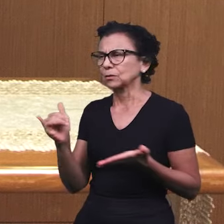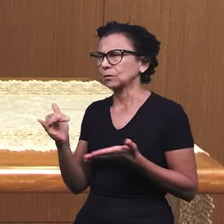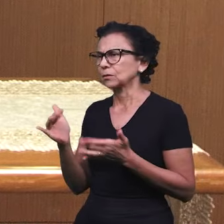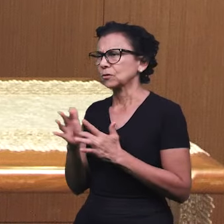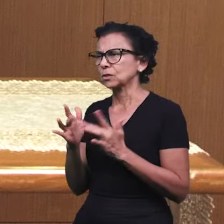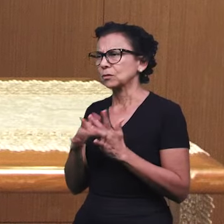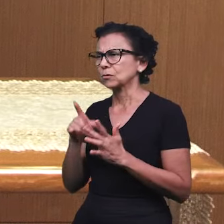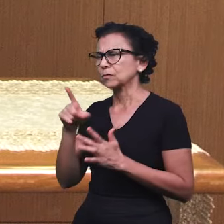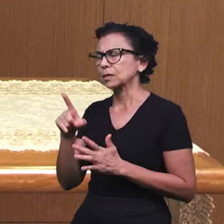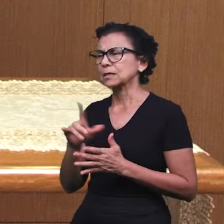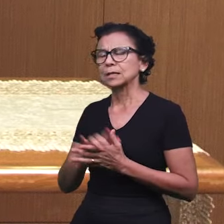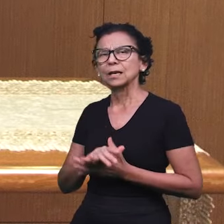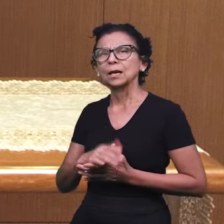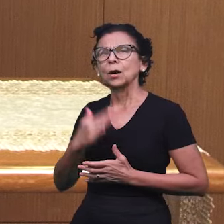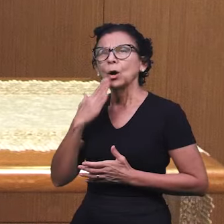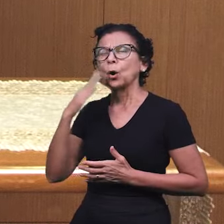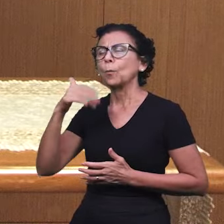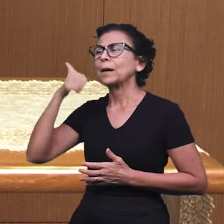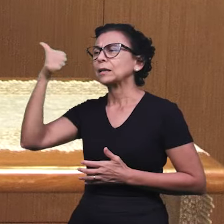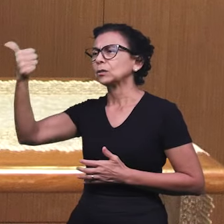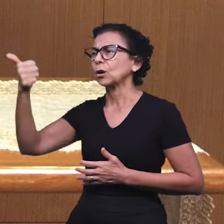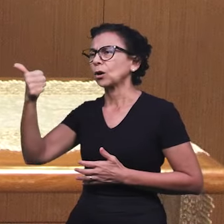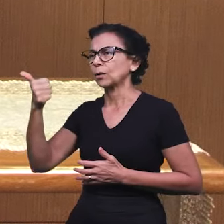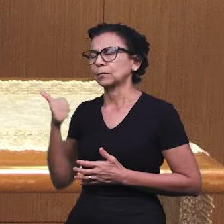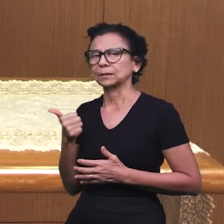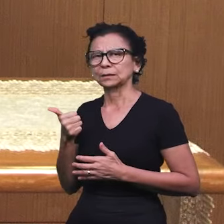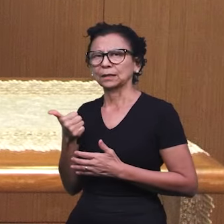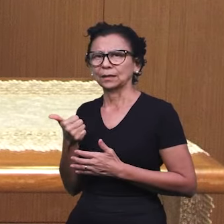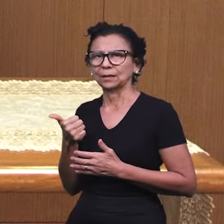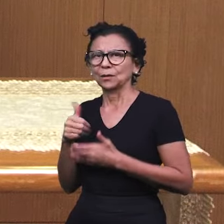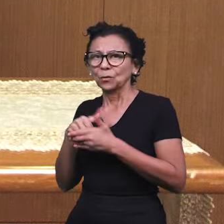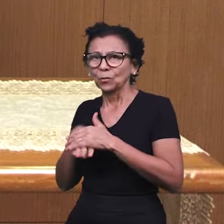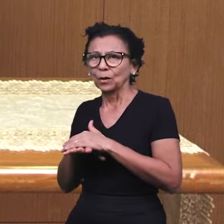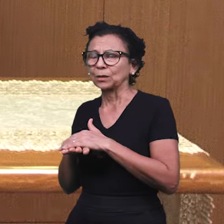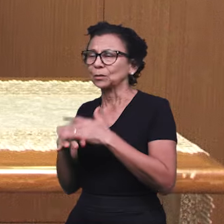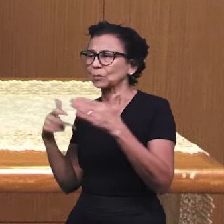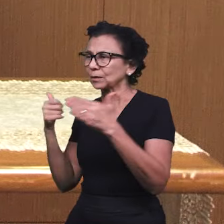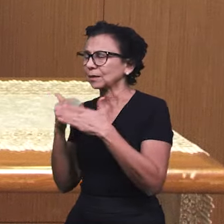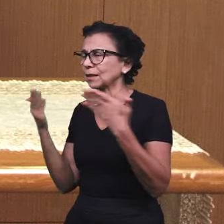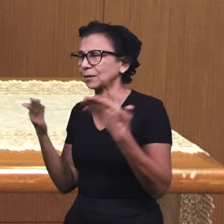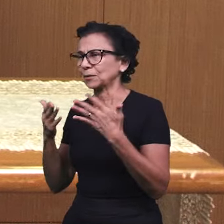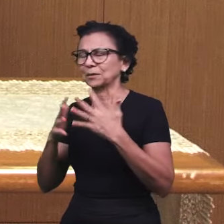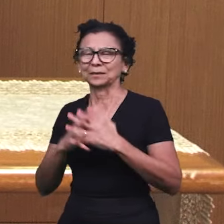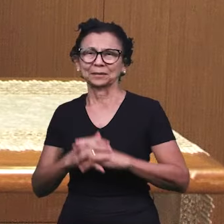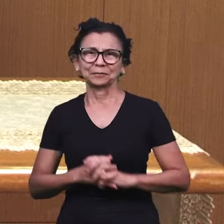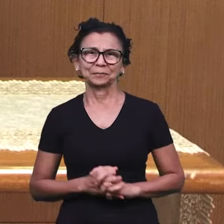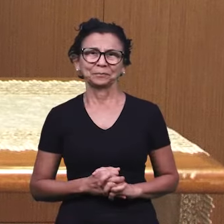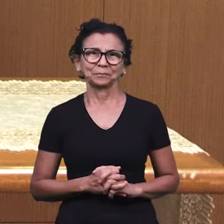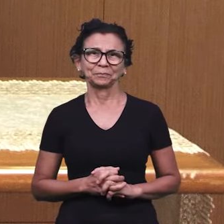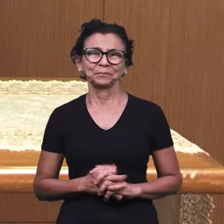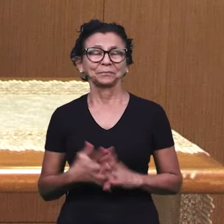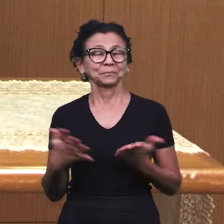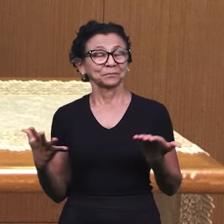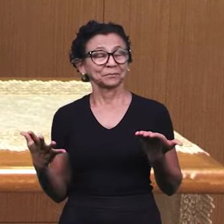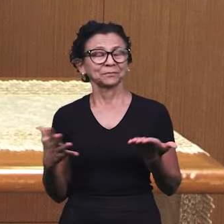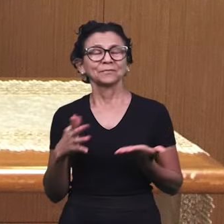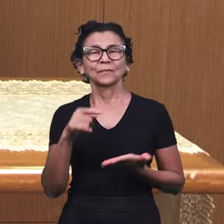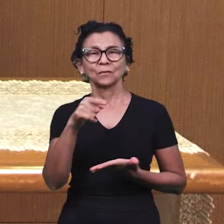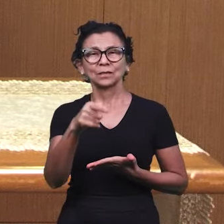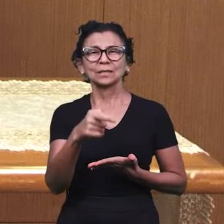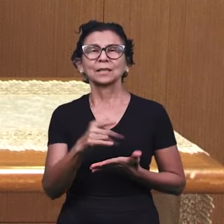guarda o que tens. Não perca a salvação. Não perca a bênção do Senhor na sua vida. Guarda o que